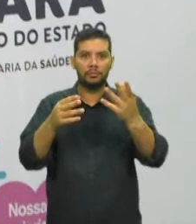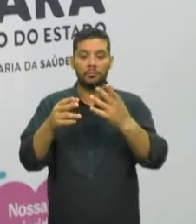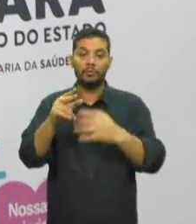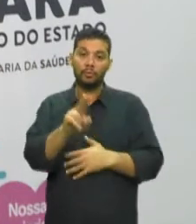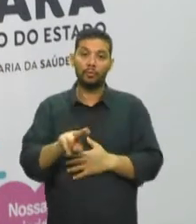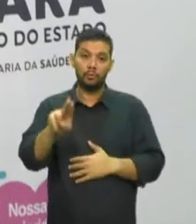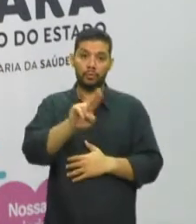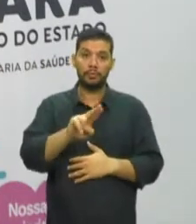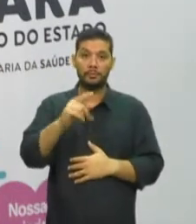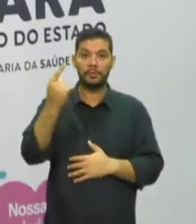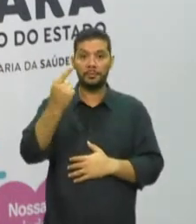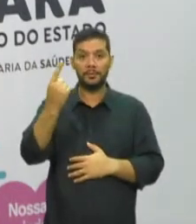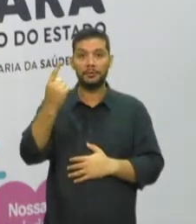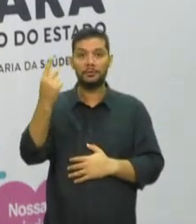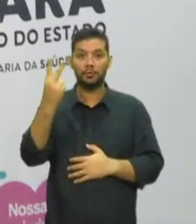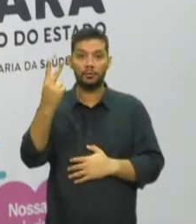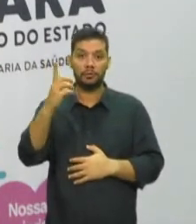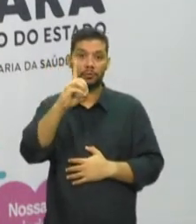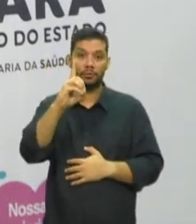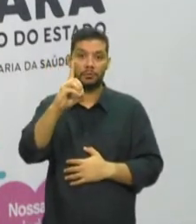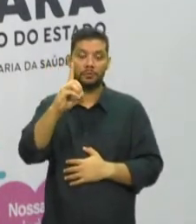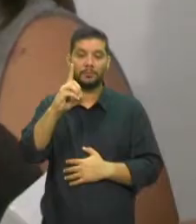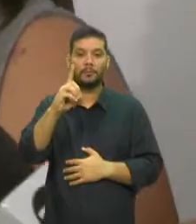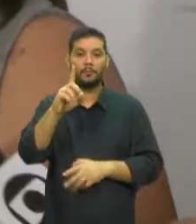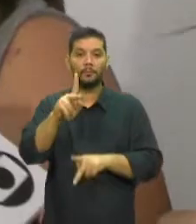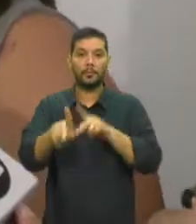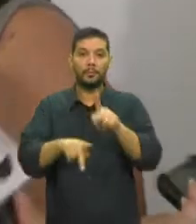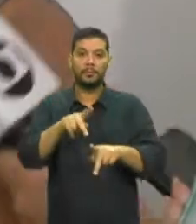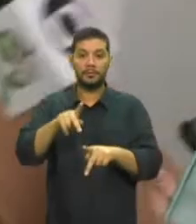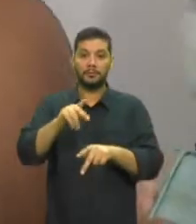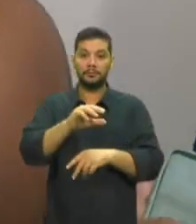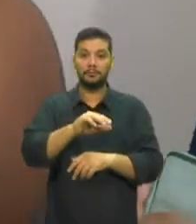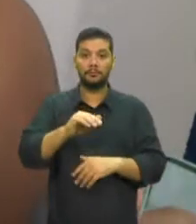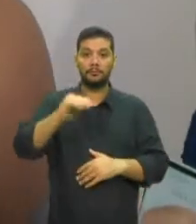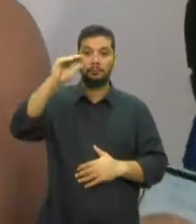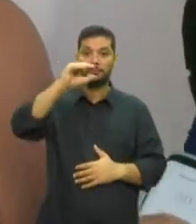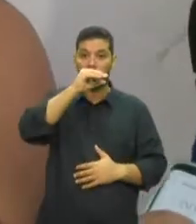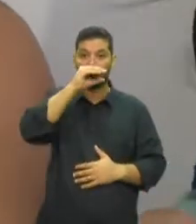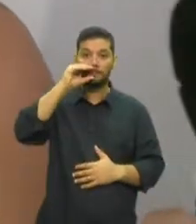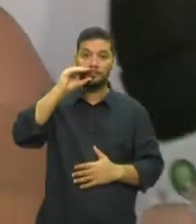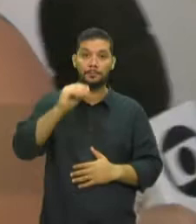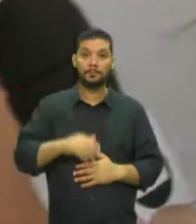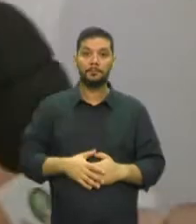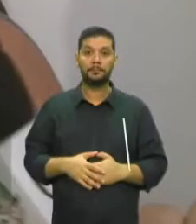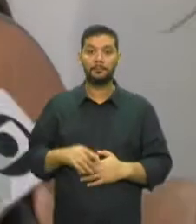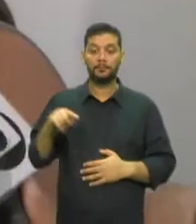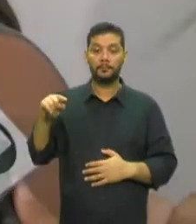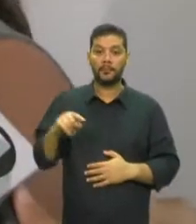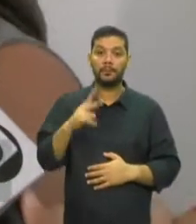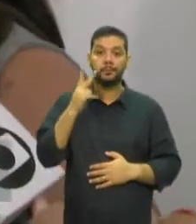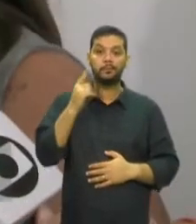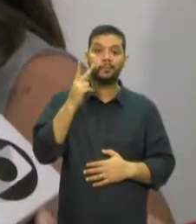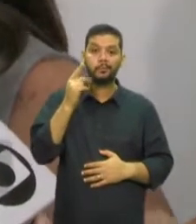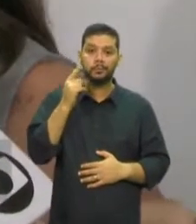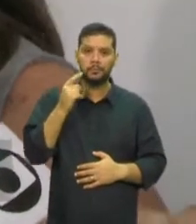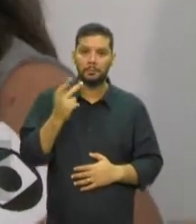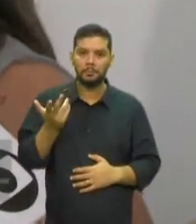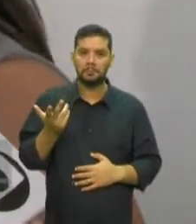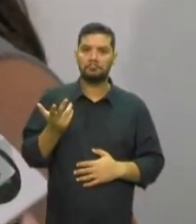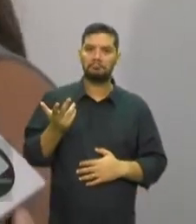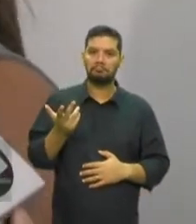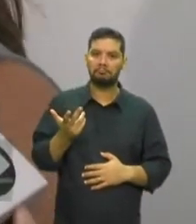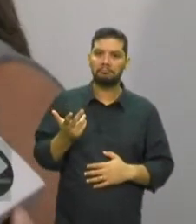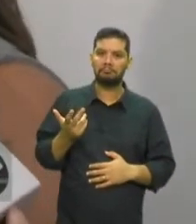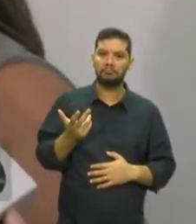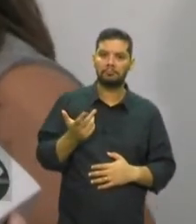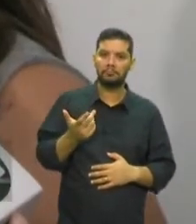da primeira e segunda dose da população adulta. Nossa capacidade instalada aqui no Ceará, ela tem sido muito boa, né? A gente consegue fazer até mais do